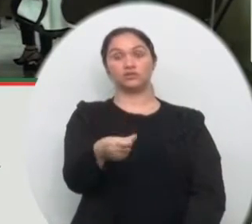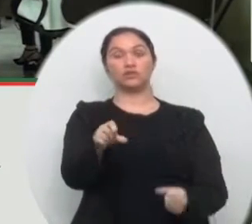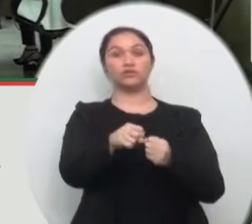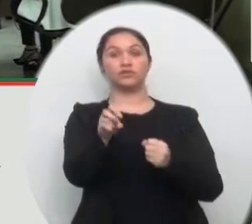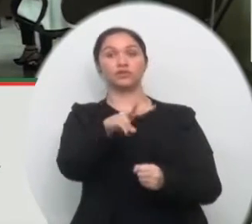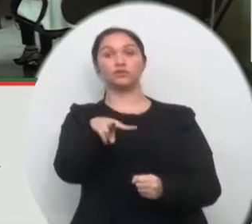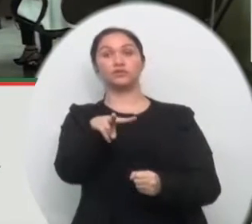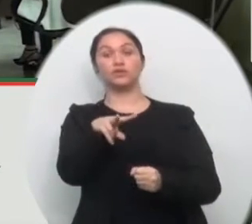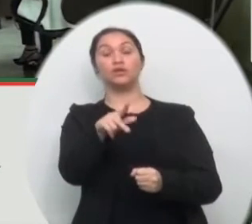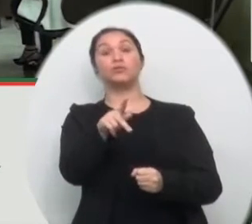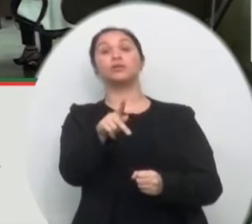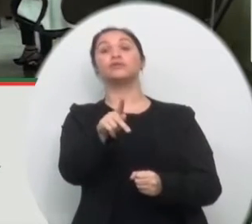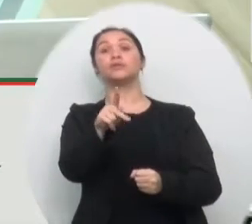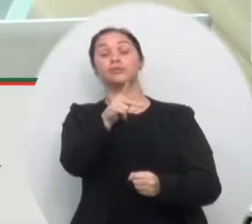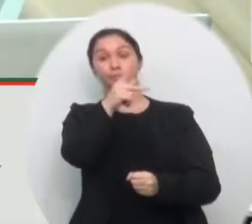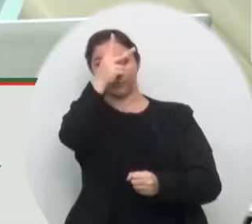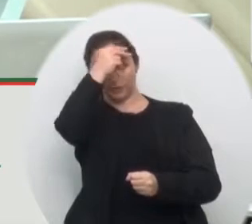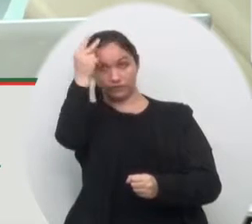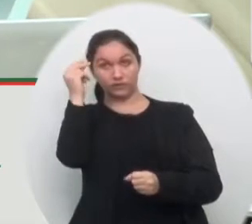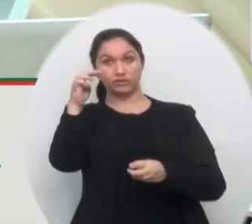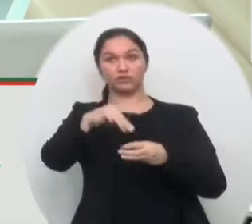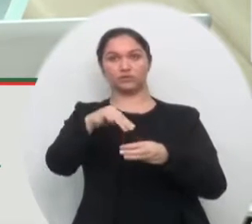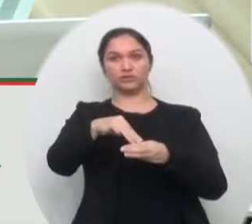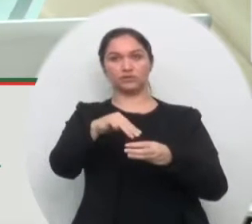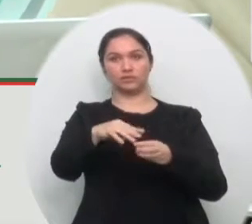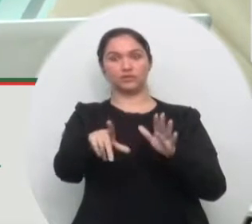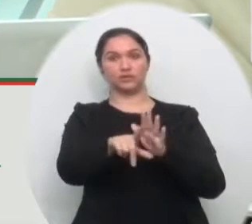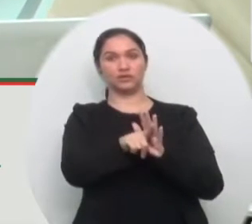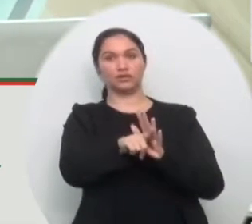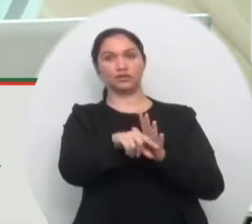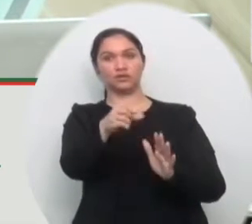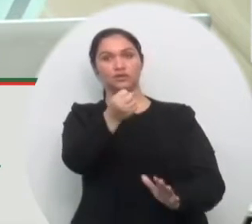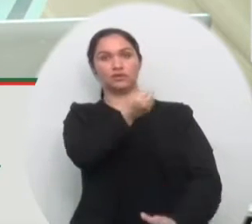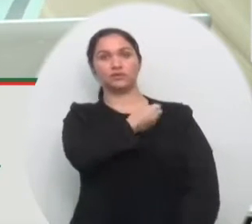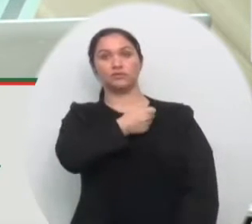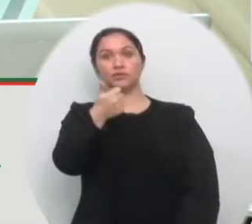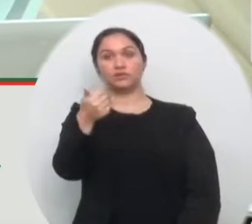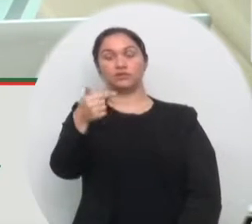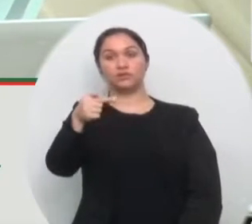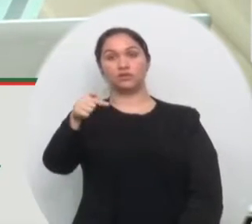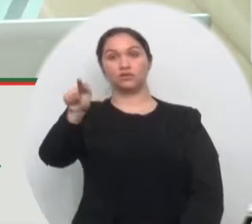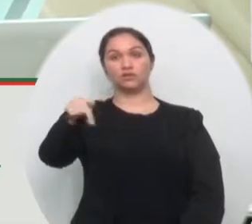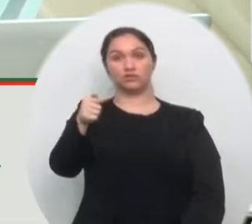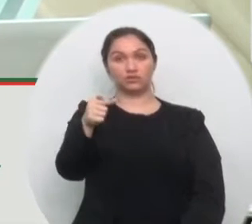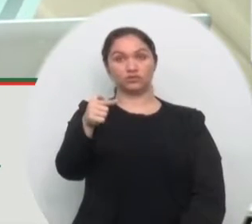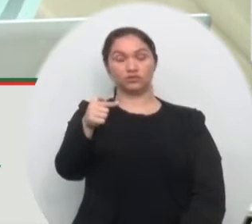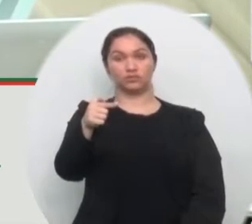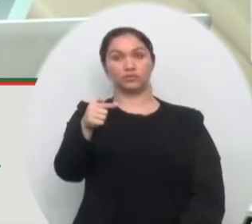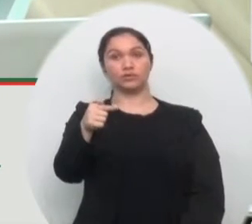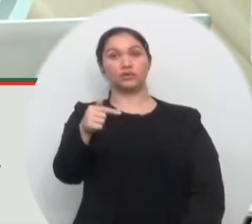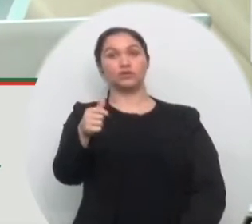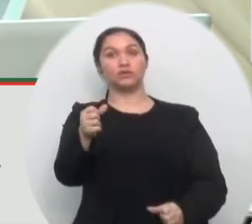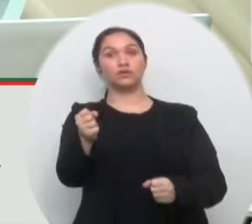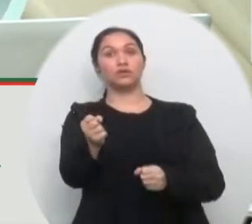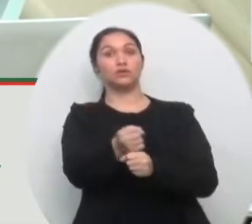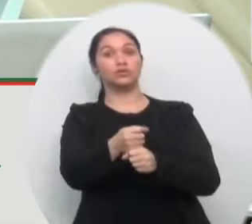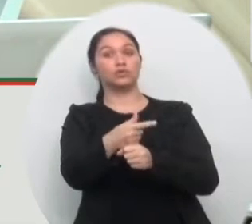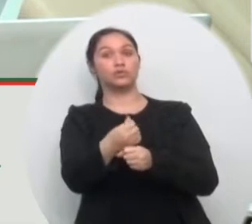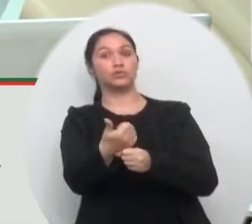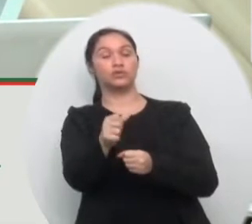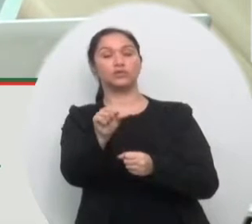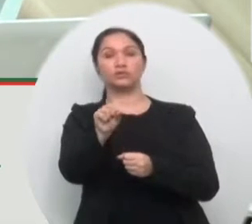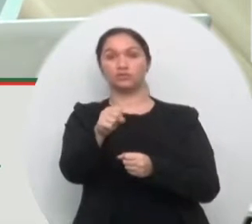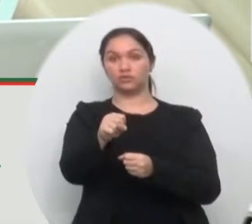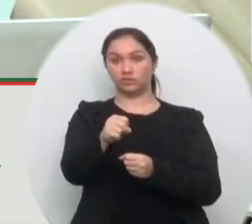Prefeito Municipal, que revoga a lei número 7.235, de 20 de junho de 2018,